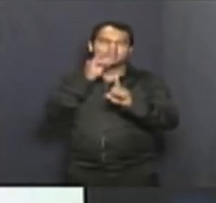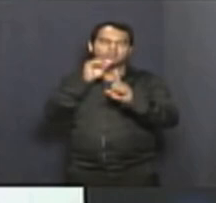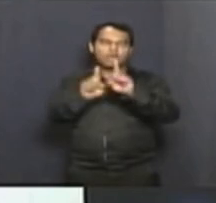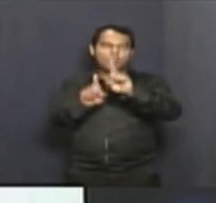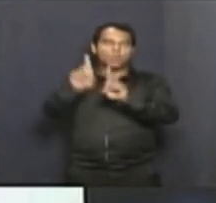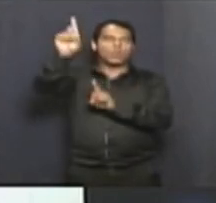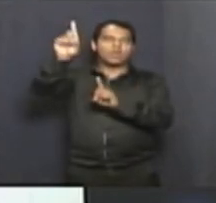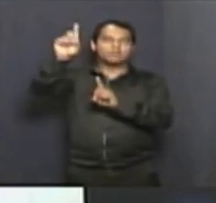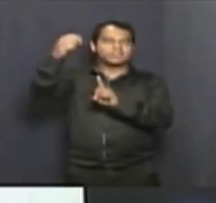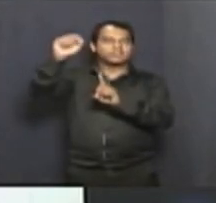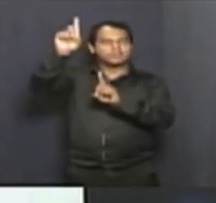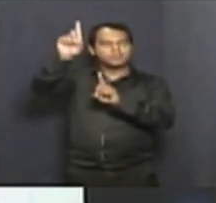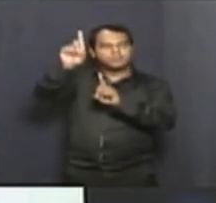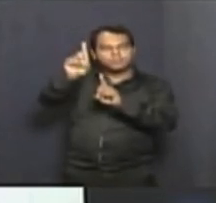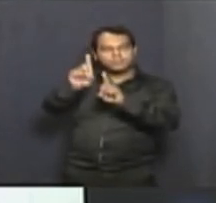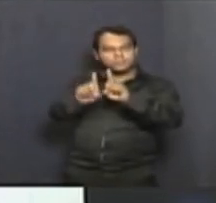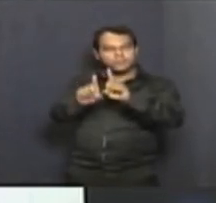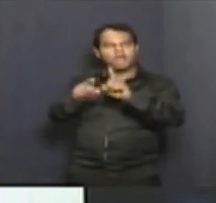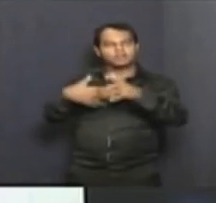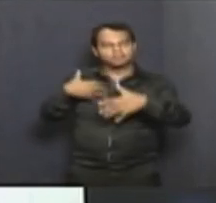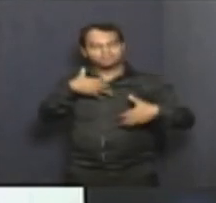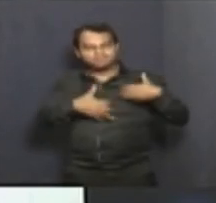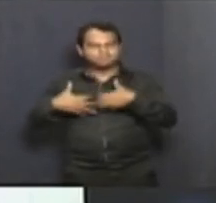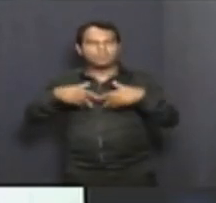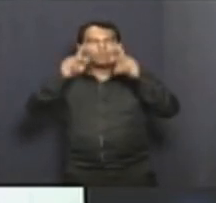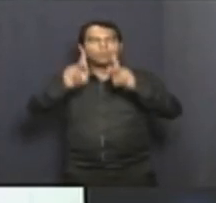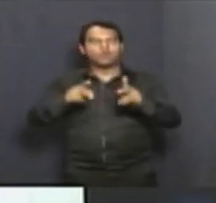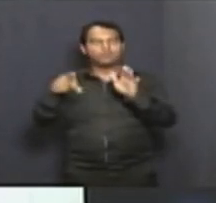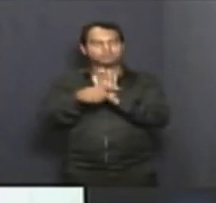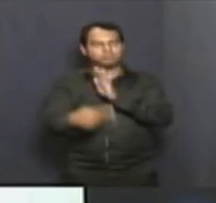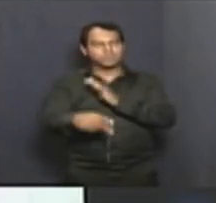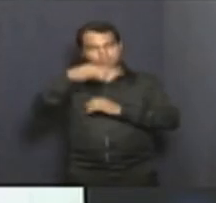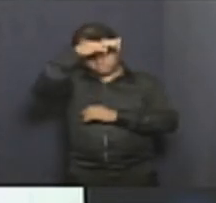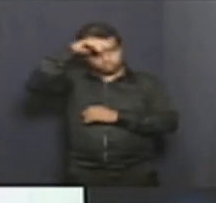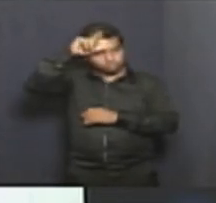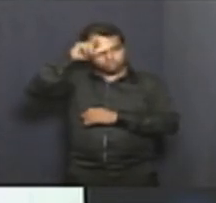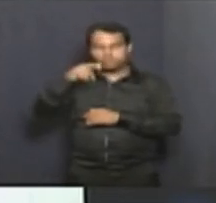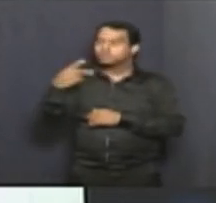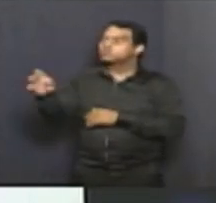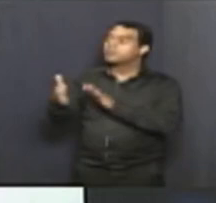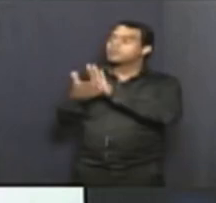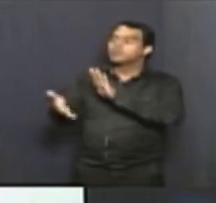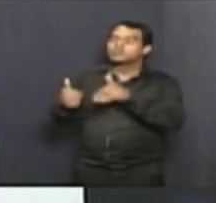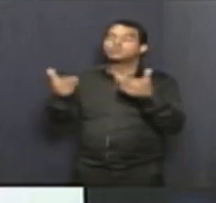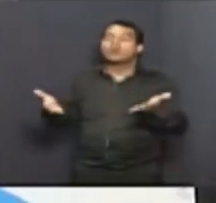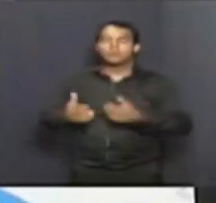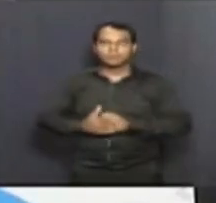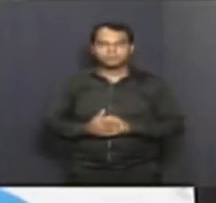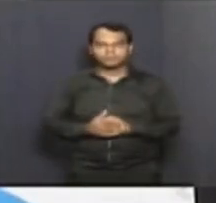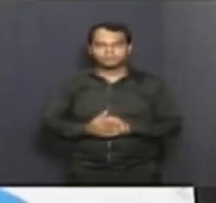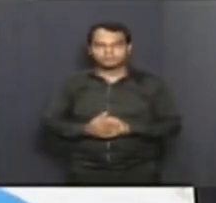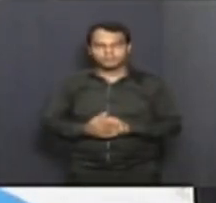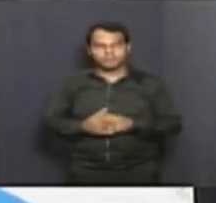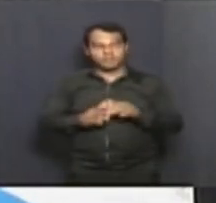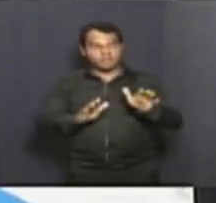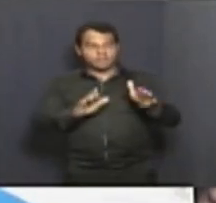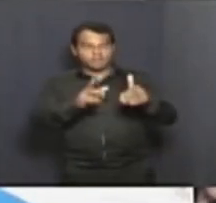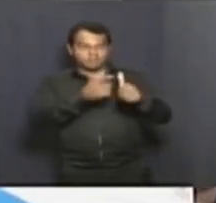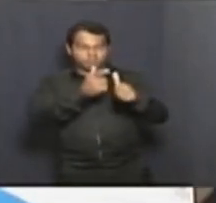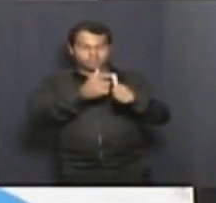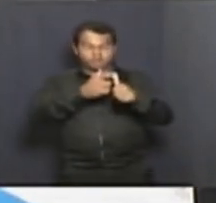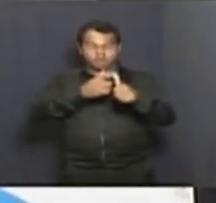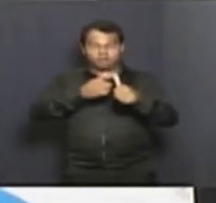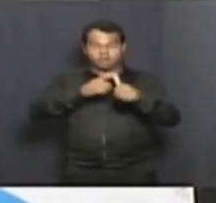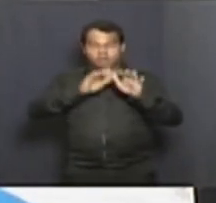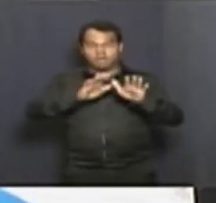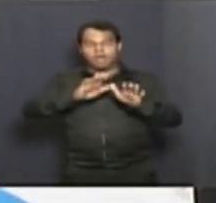e que incomoda com certeza o povo do estado do mato grosso qual a sua proposta candidato em primeiro lugar o mato grosso